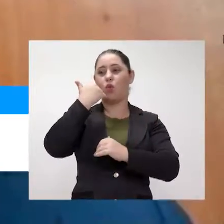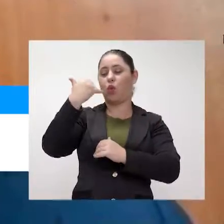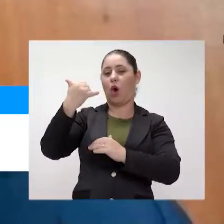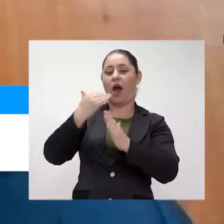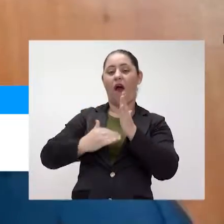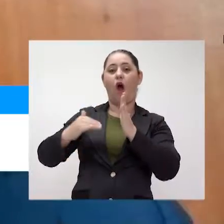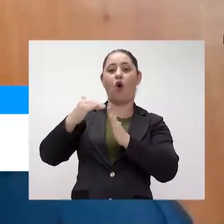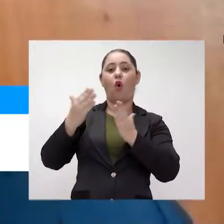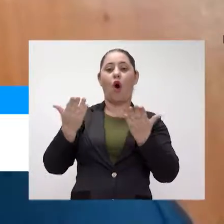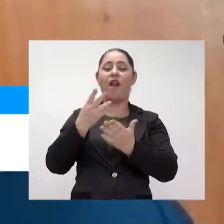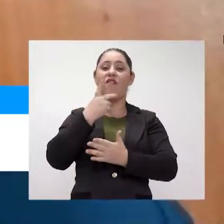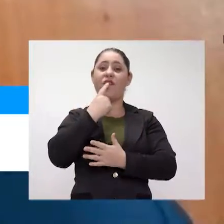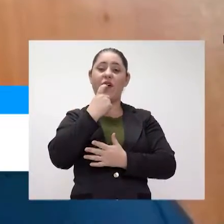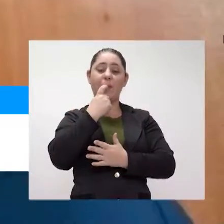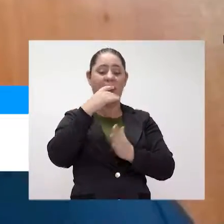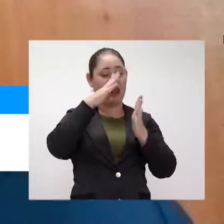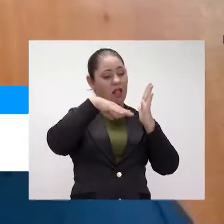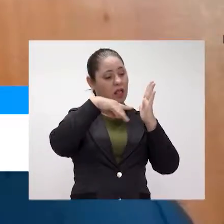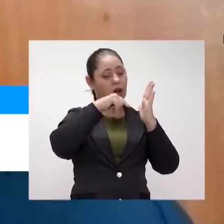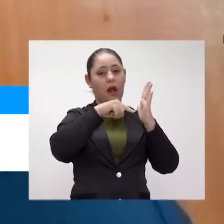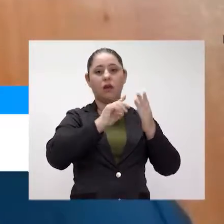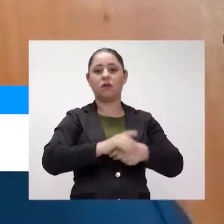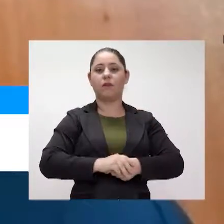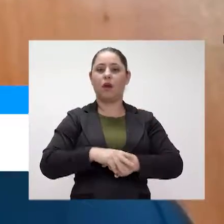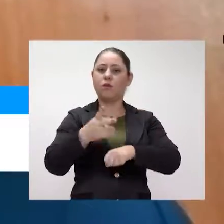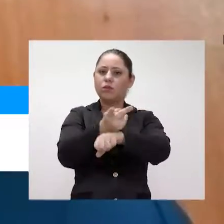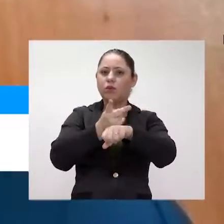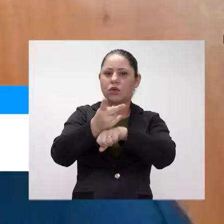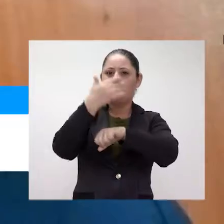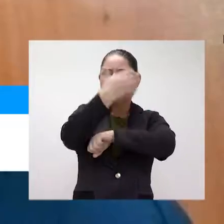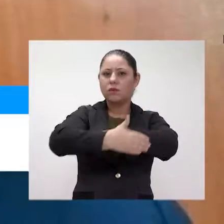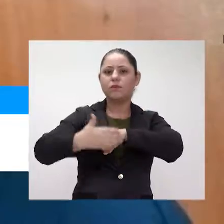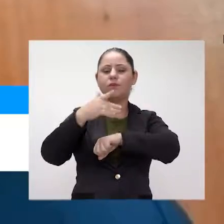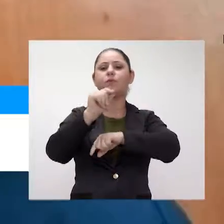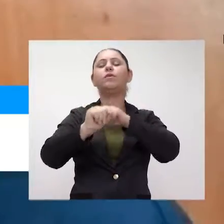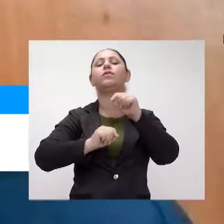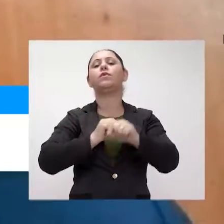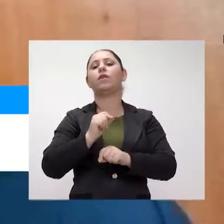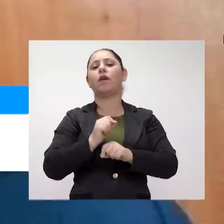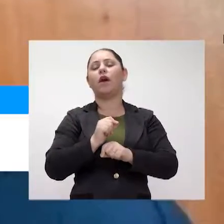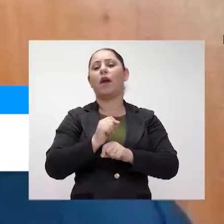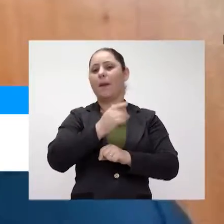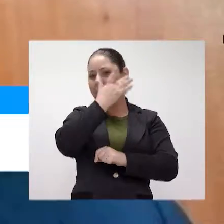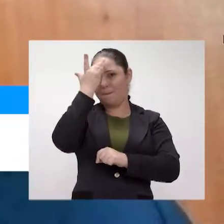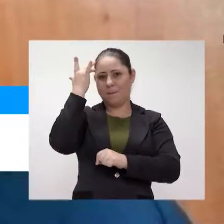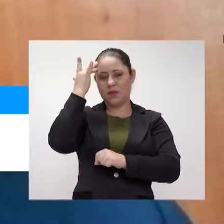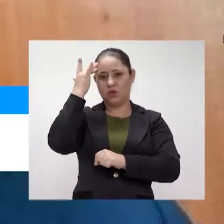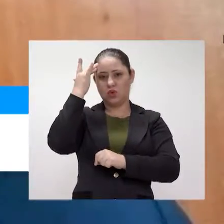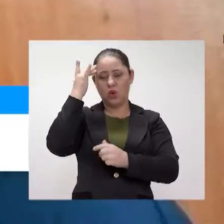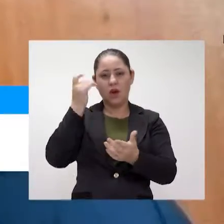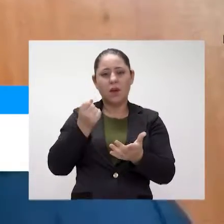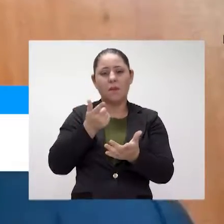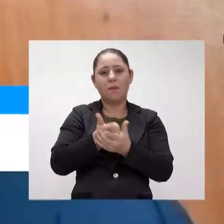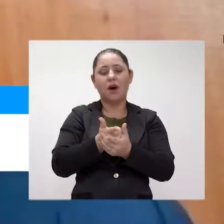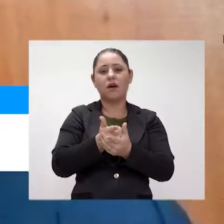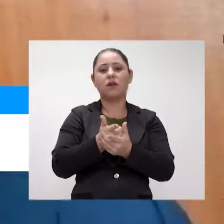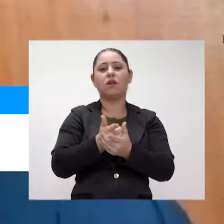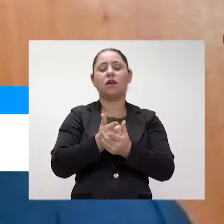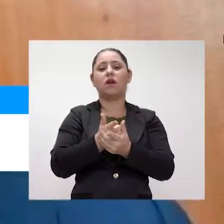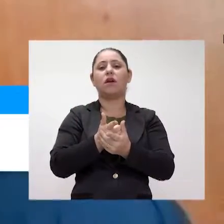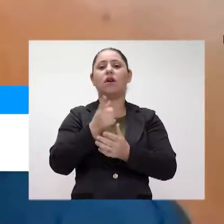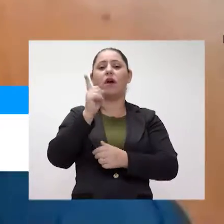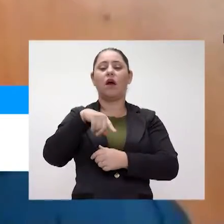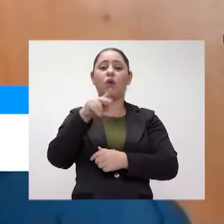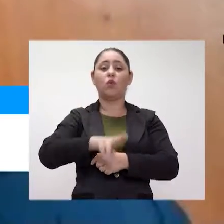dos consumidores. Isso é um pleito que eu faço para buscar proteger aqui, principalmente, aqueles consumidores